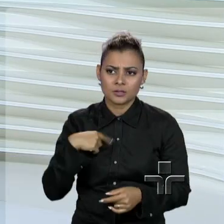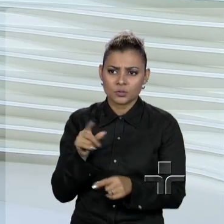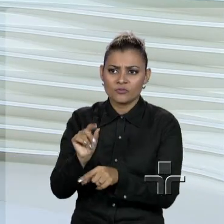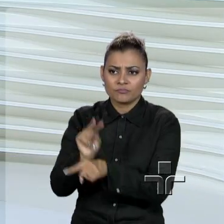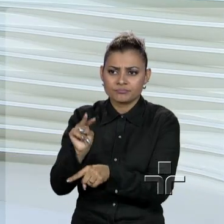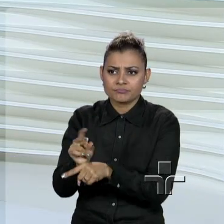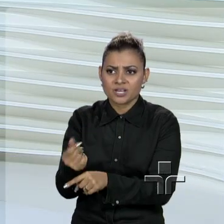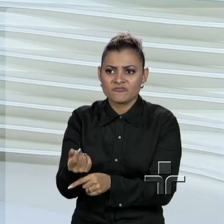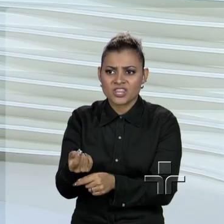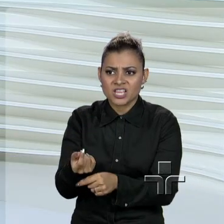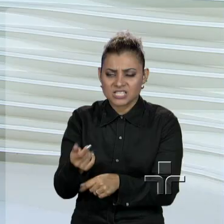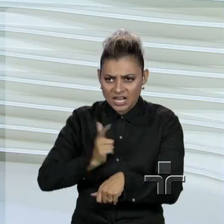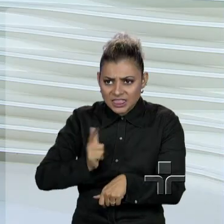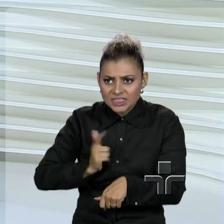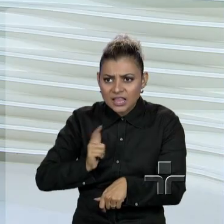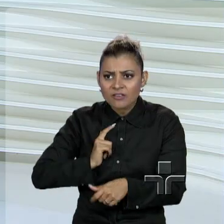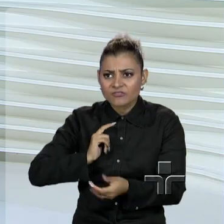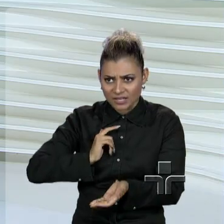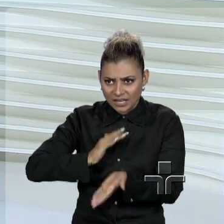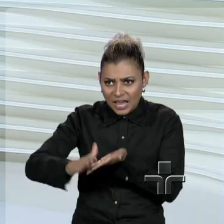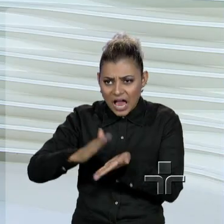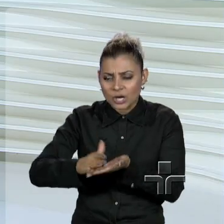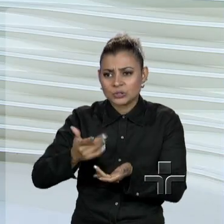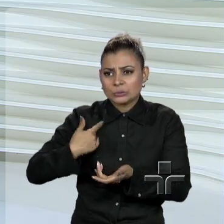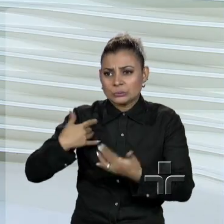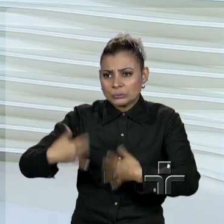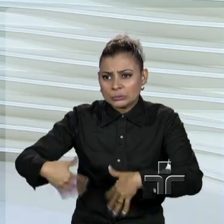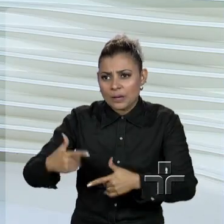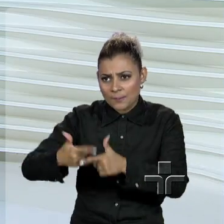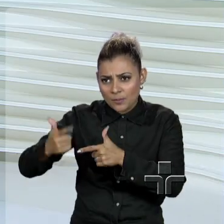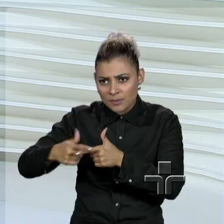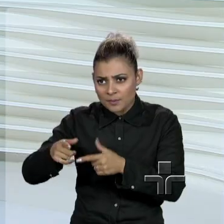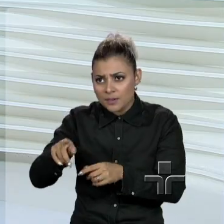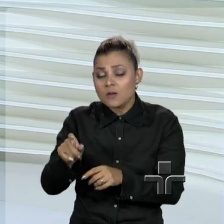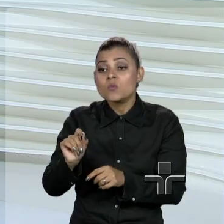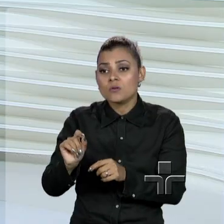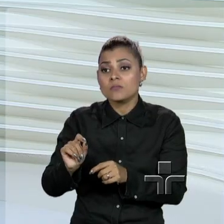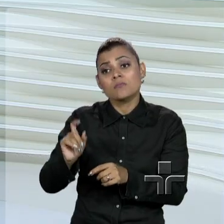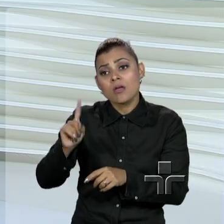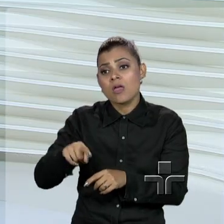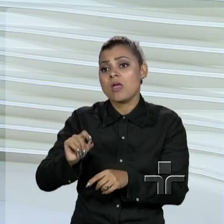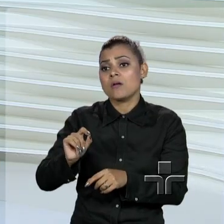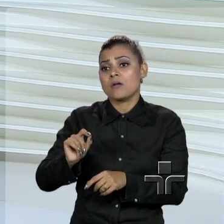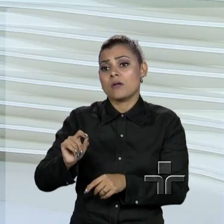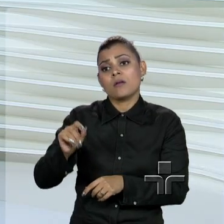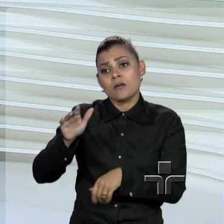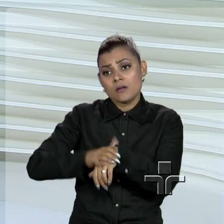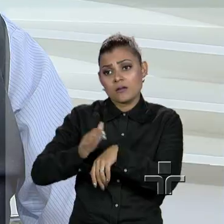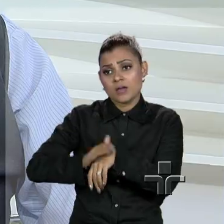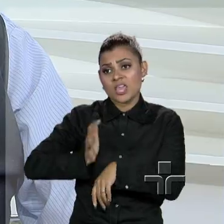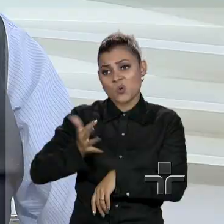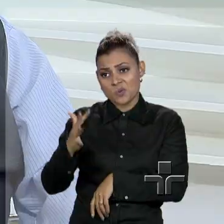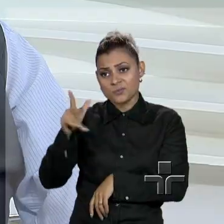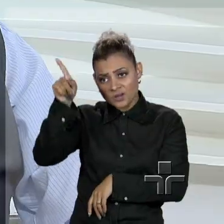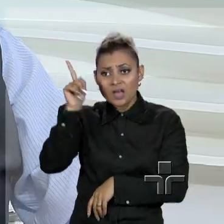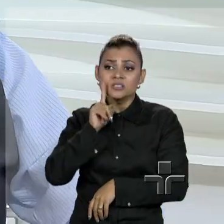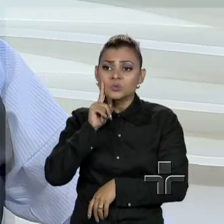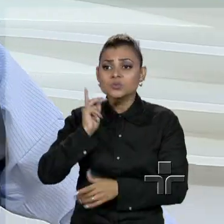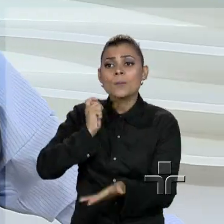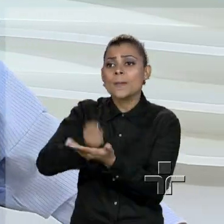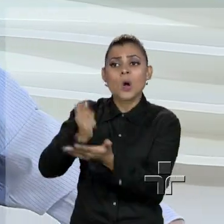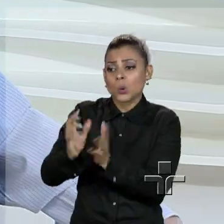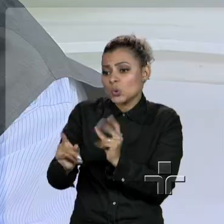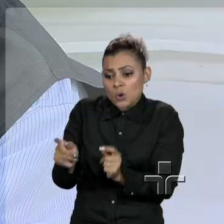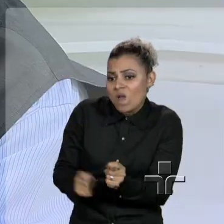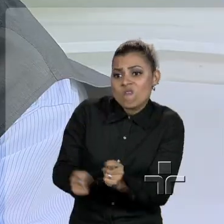teve qualquer custo no ajuste. Quem pagou o ajuste foi a classe média americana. É isto que está